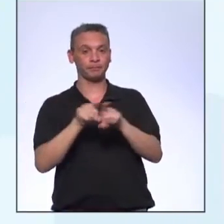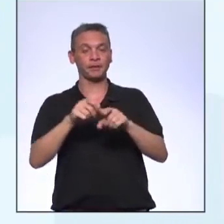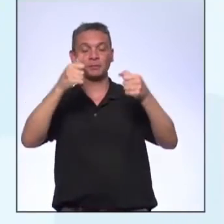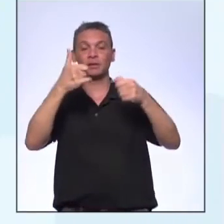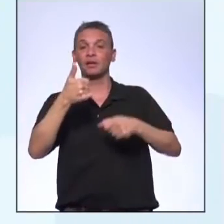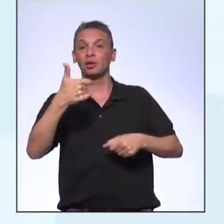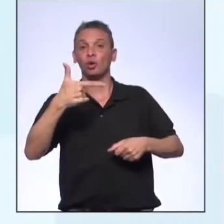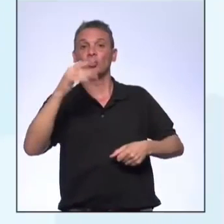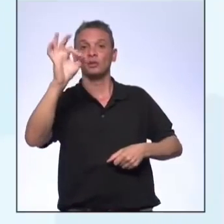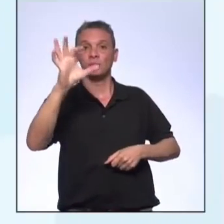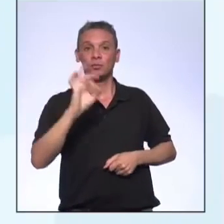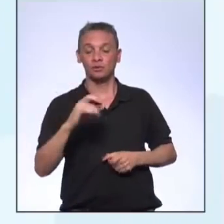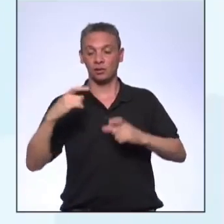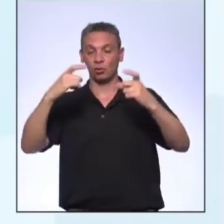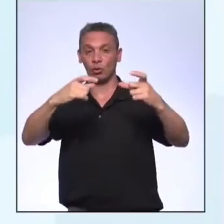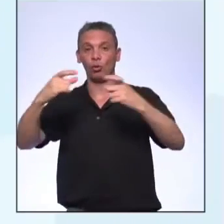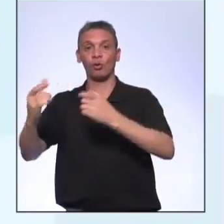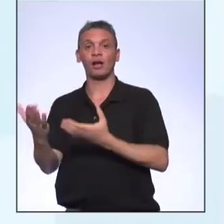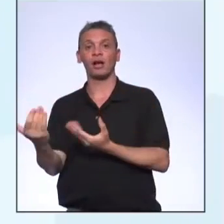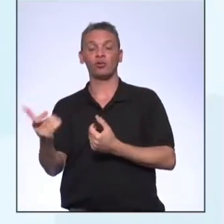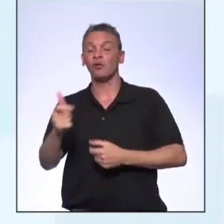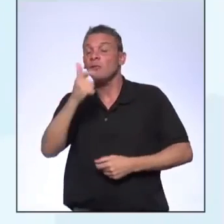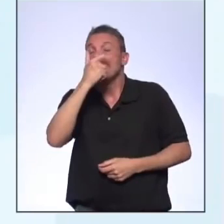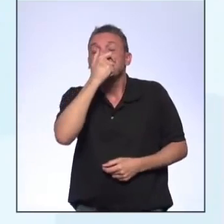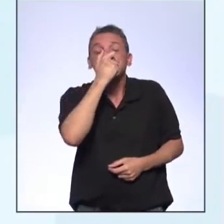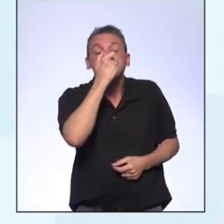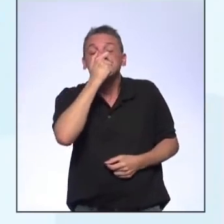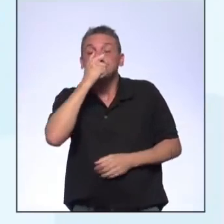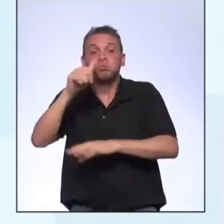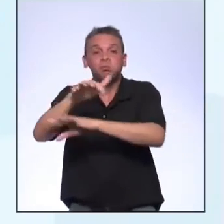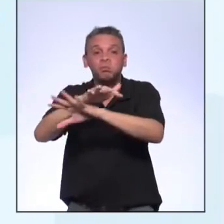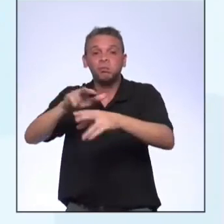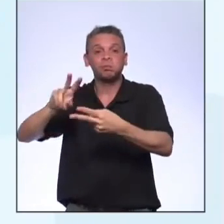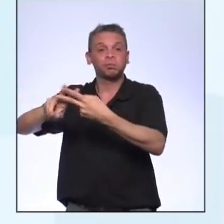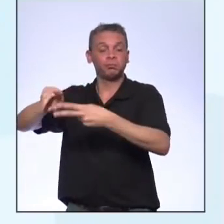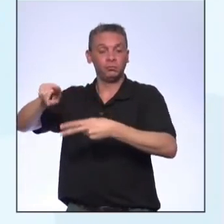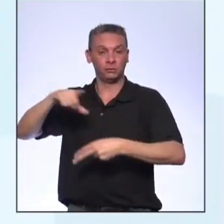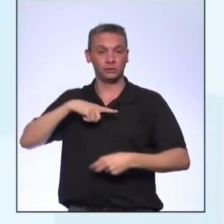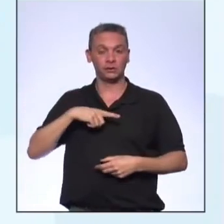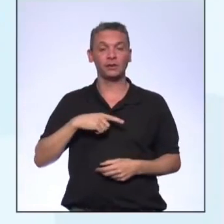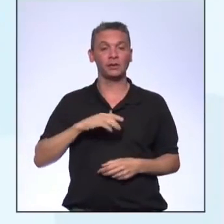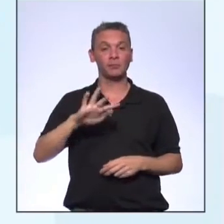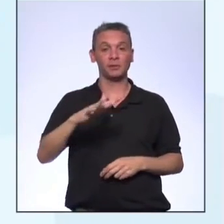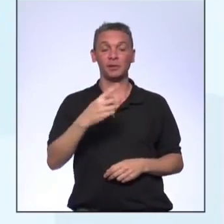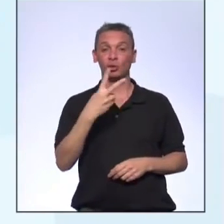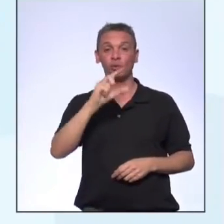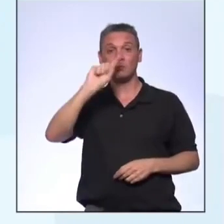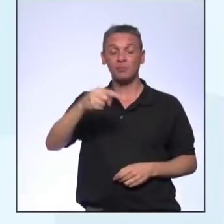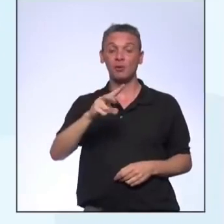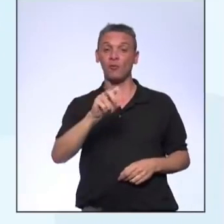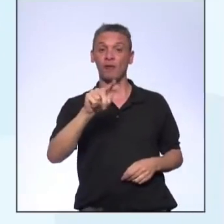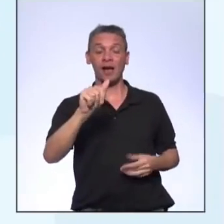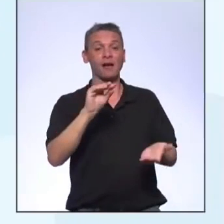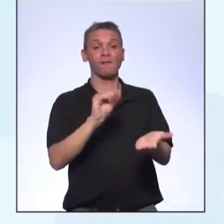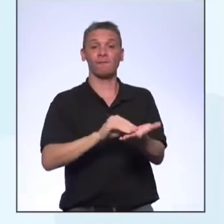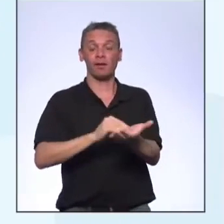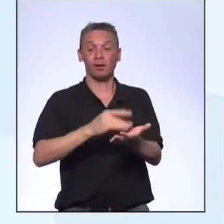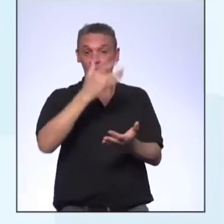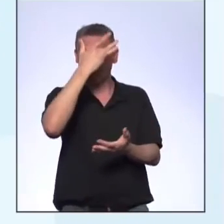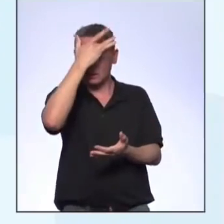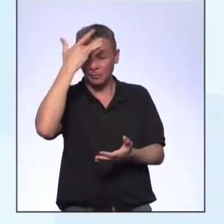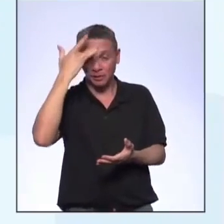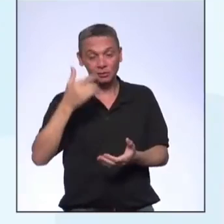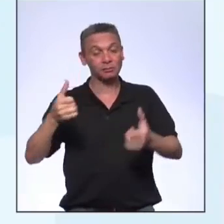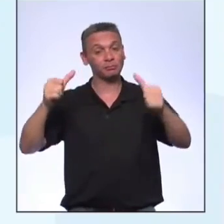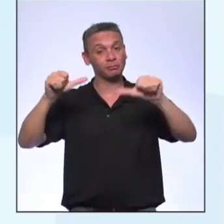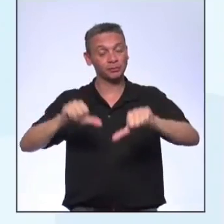12% das unidades de interação estão superlotadas. O déficit é de quase 2.000 vagas, condição